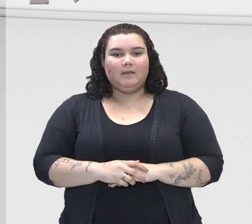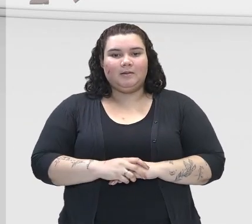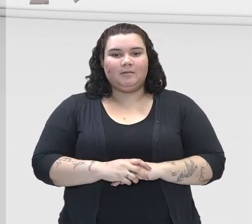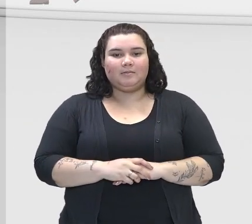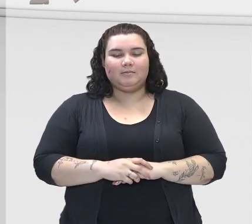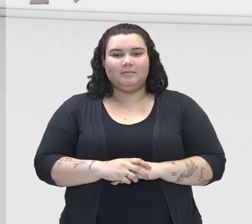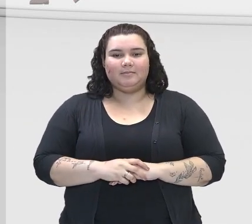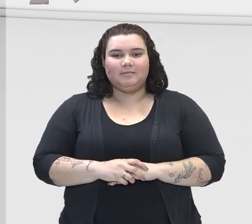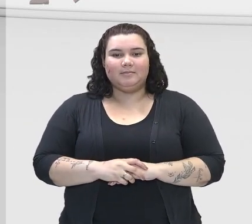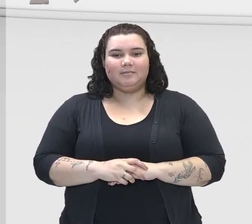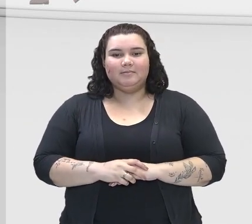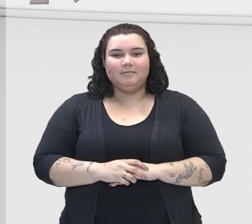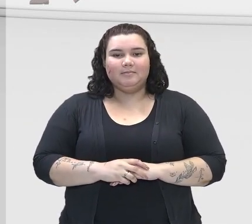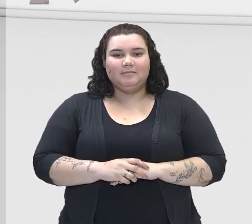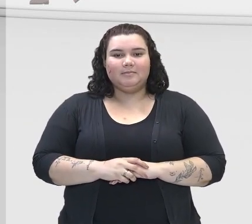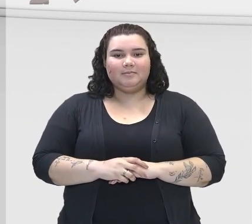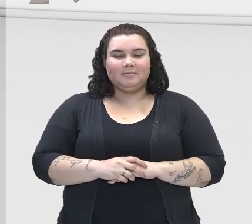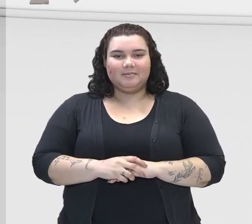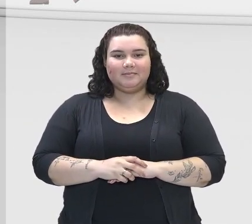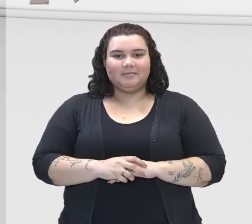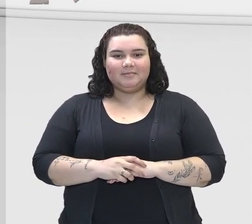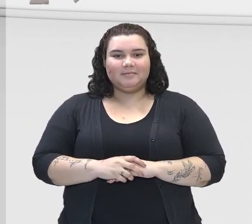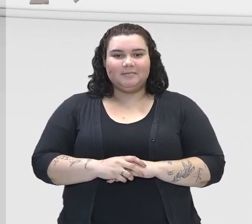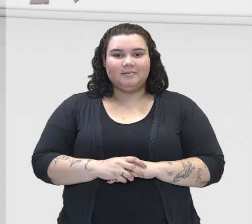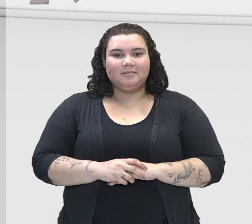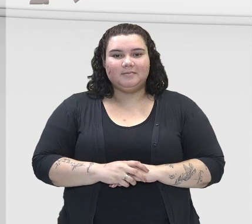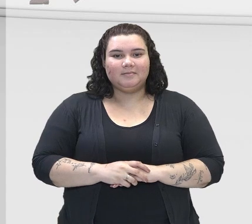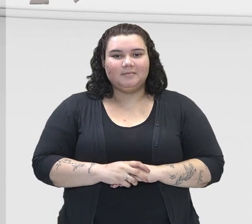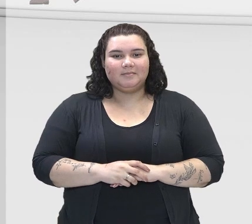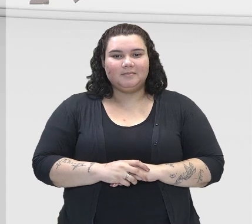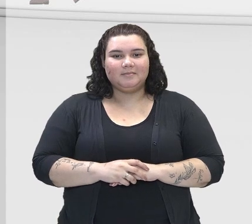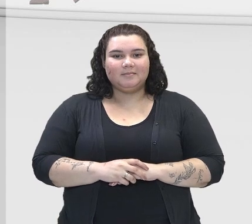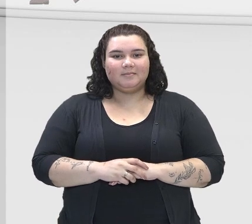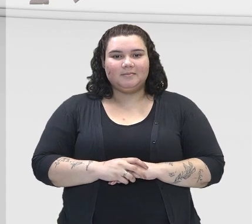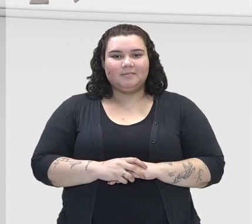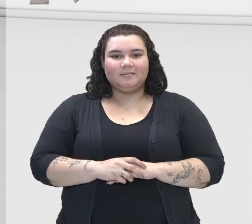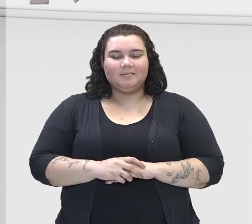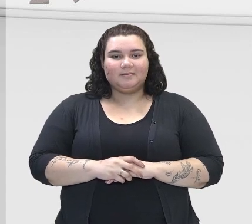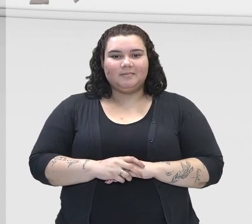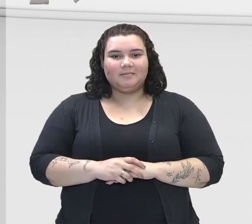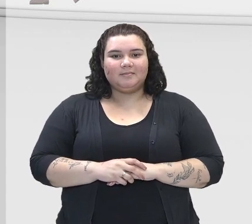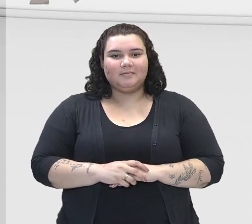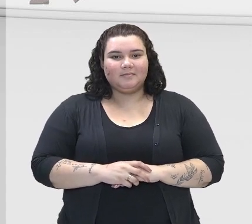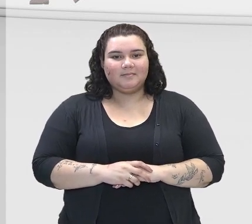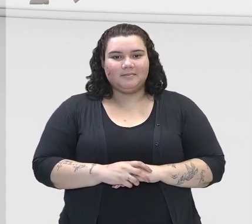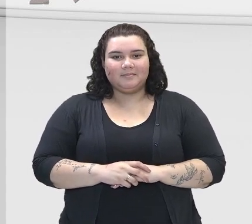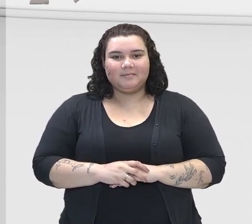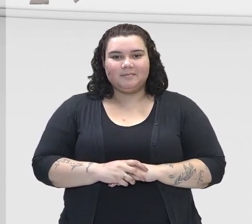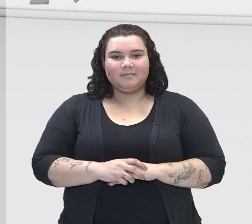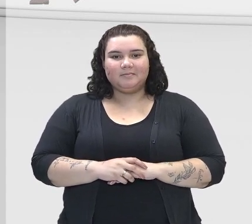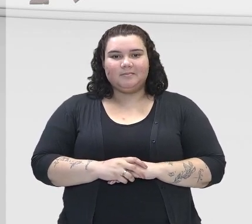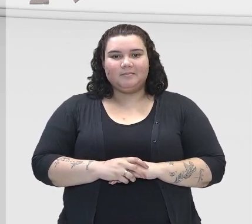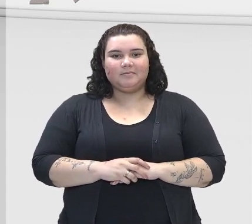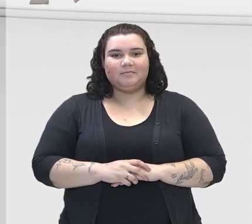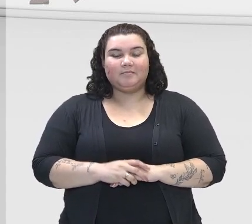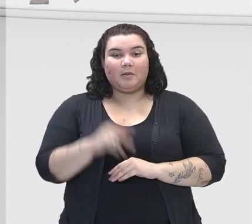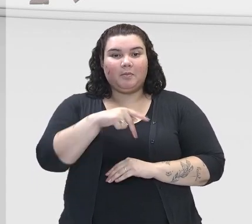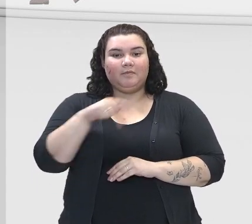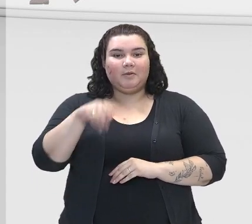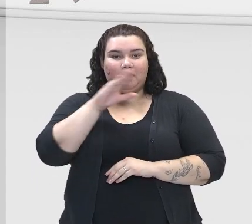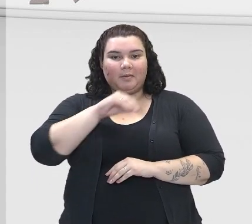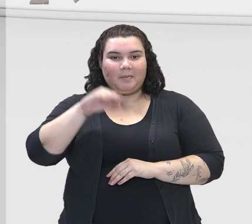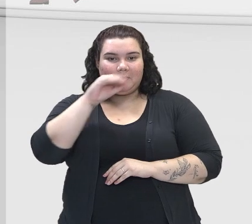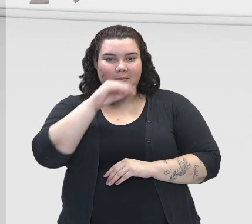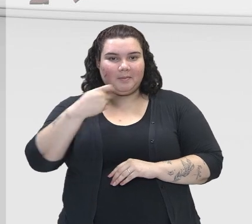de Cuba. Viva la revolución, Fidel Castro, nossos amigos, se Diego entro, se entro,